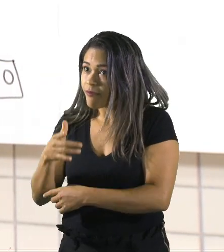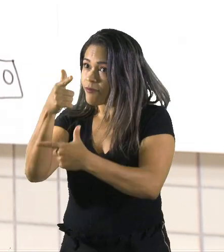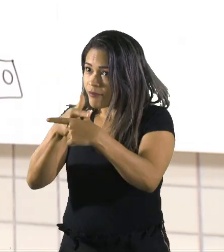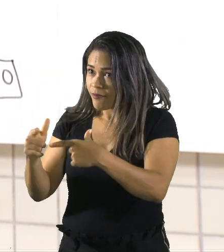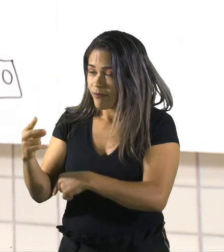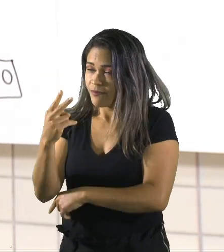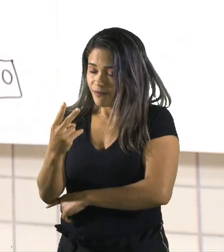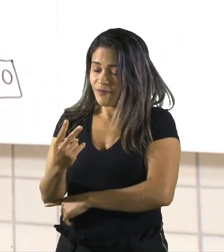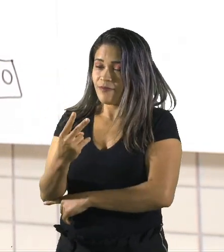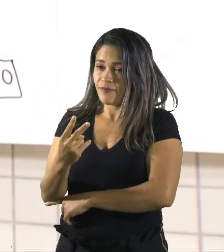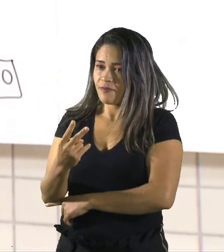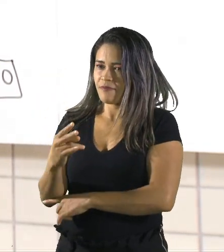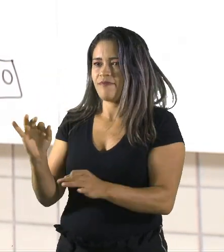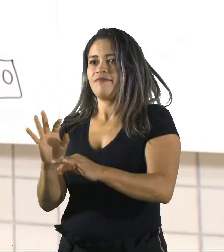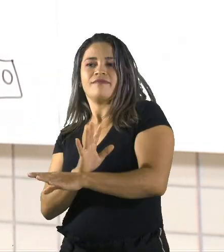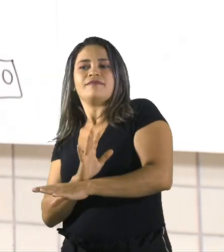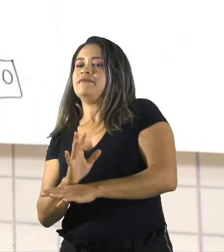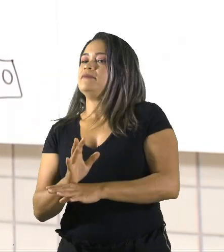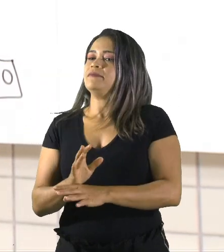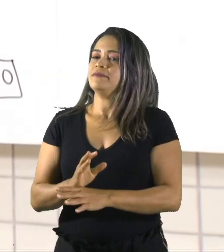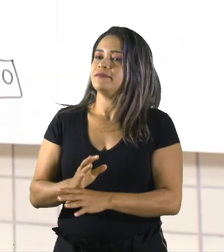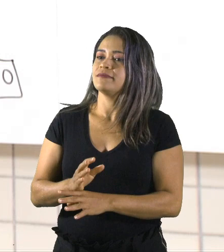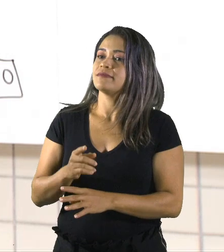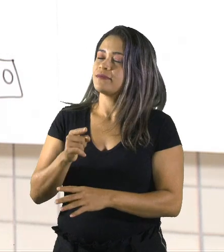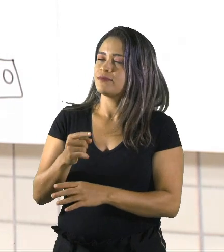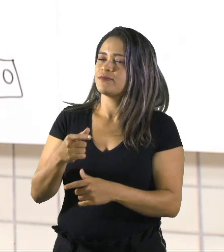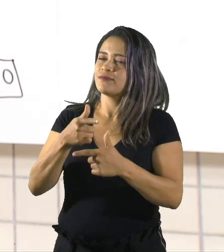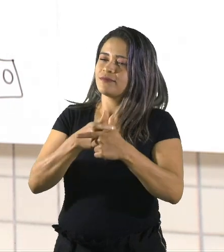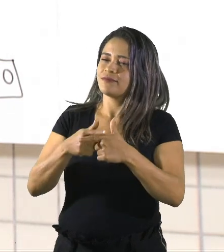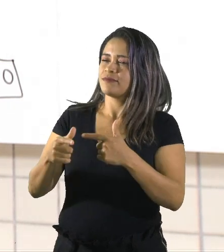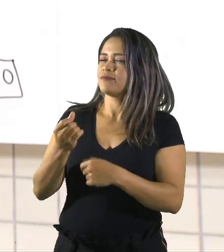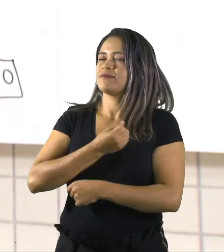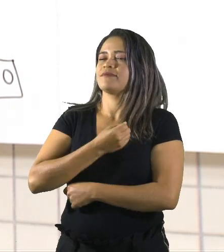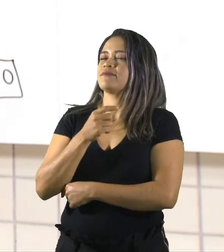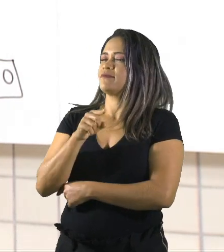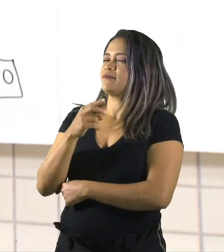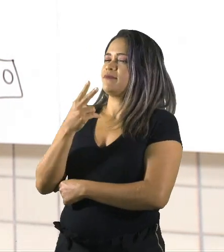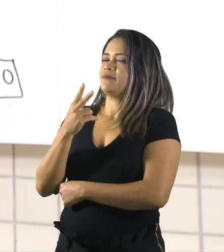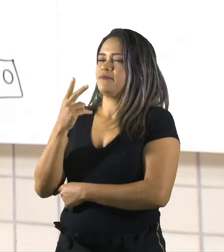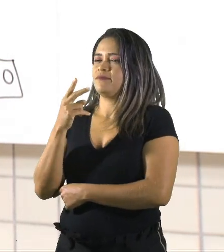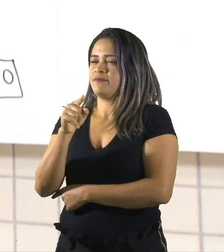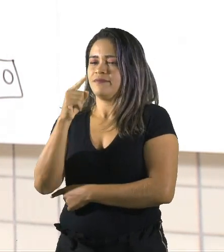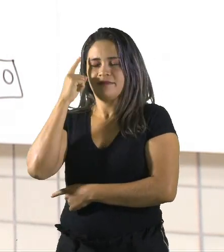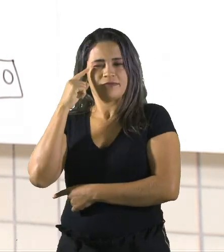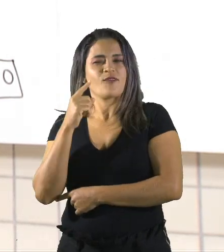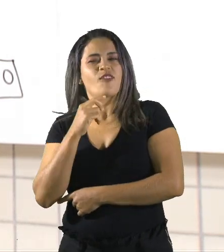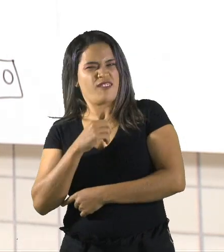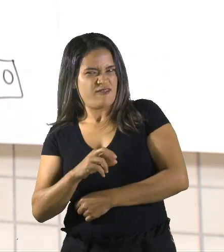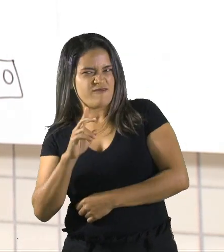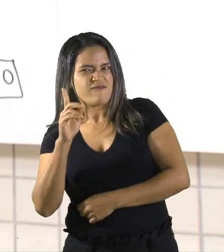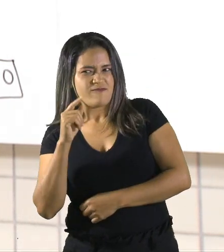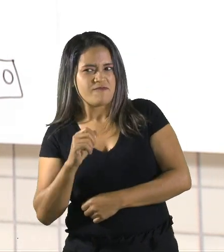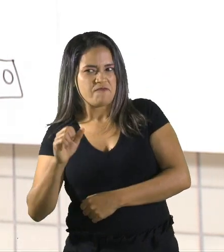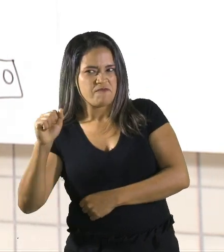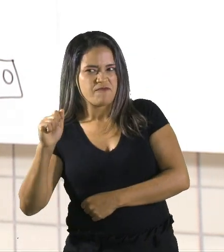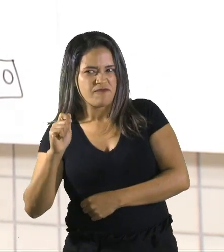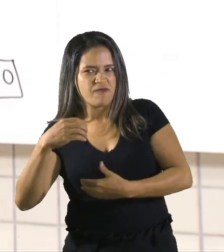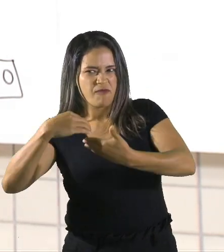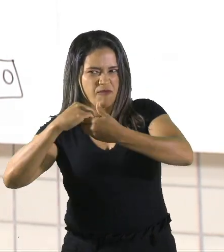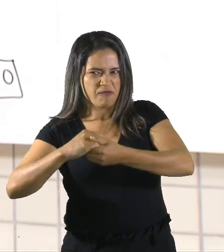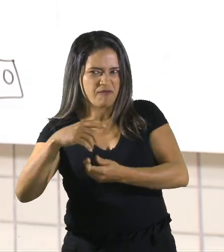por 2. Pronto. Agora, subtrai o número que o senhor pensou. Eu aposto que vai dar 10. Ele vai ficar assustado, né?